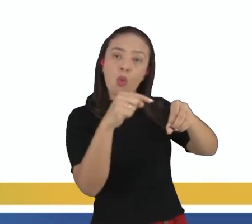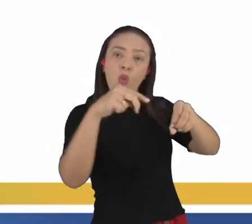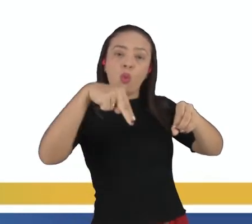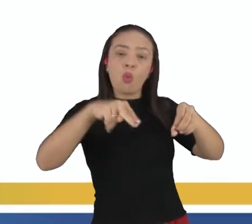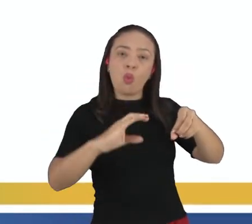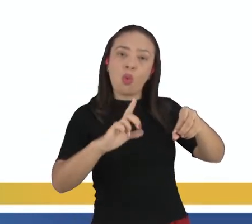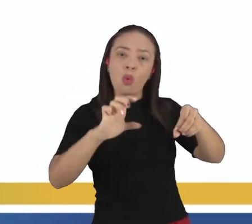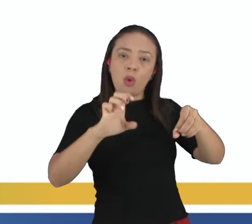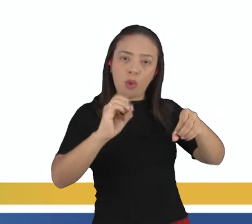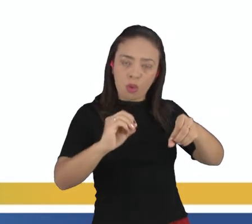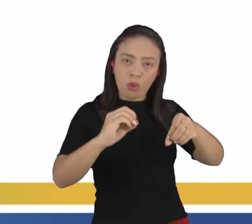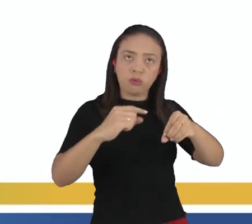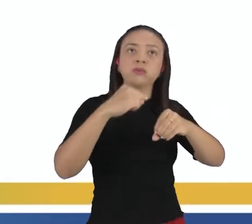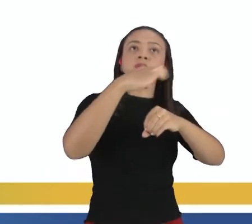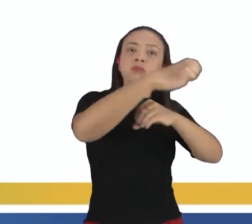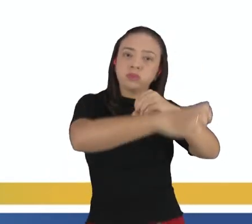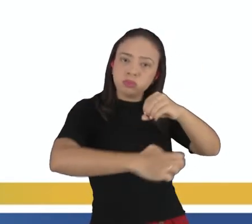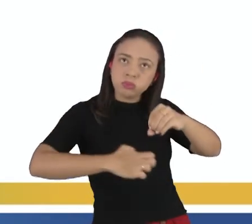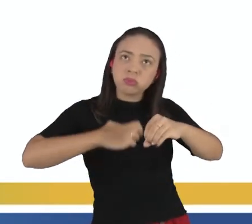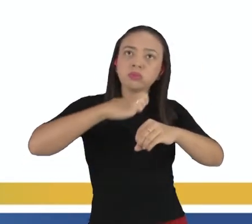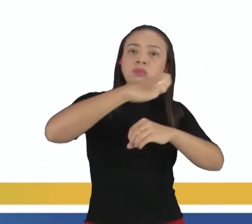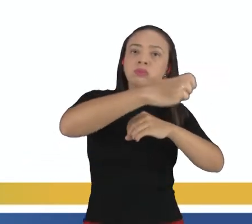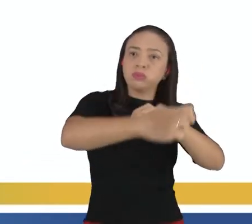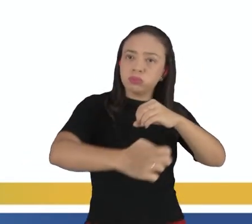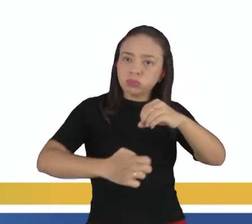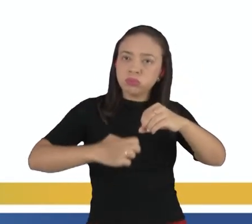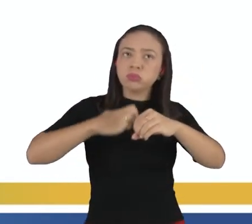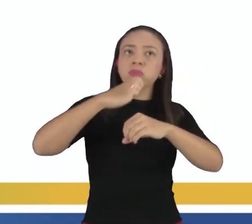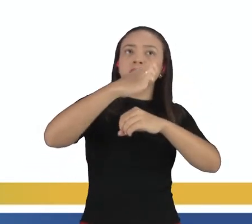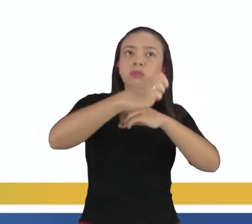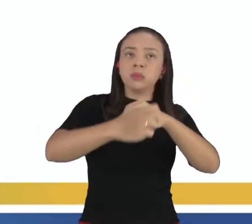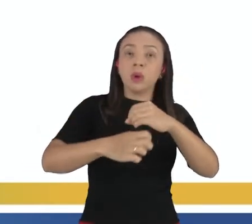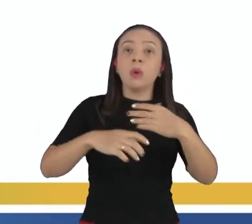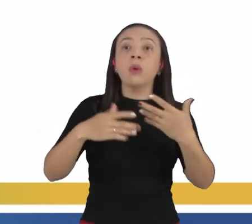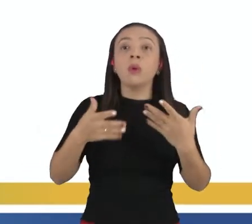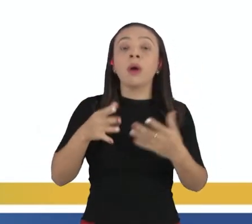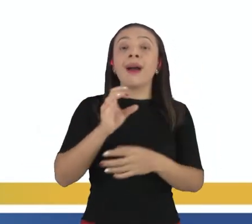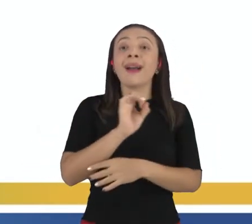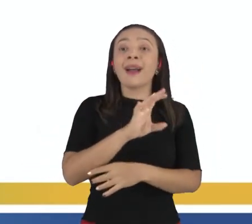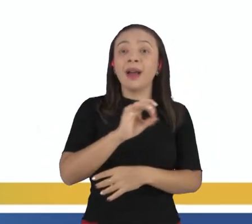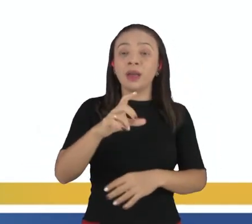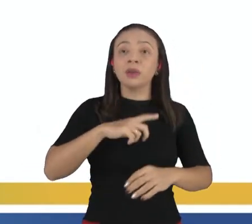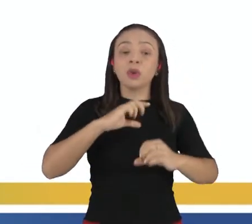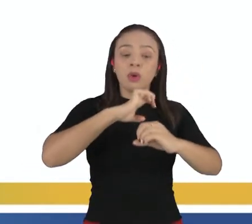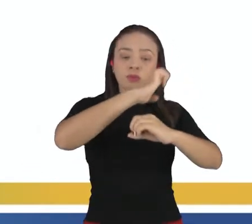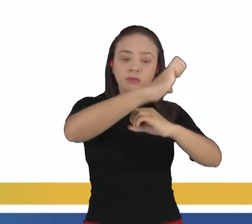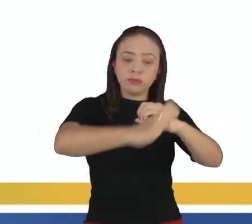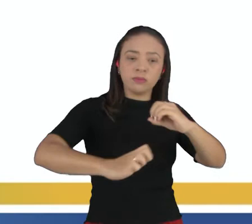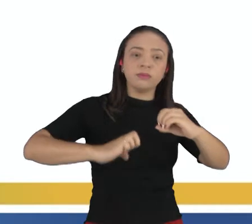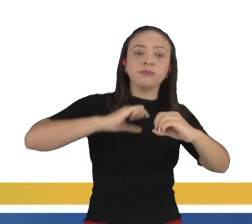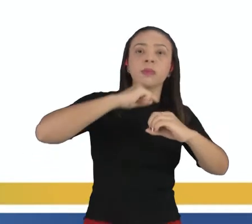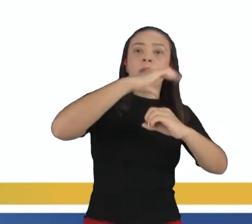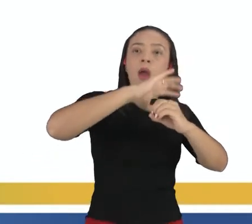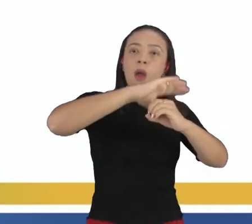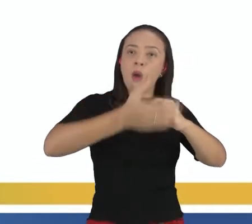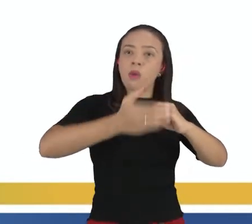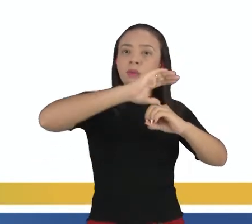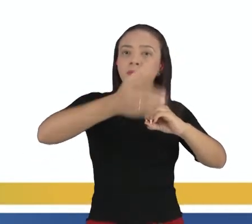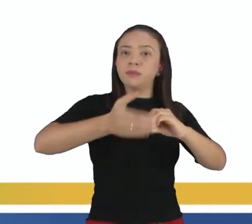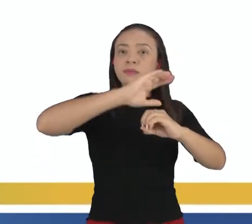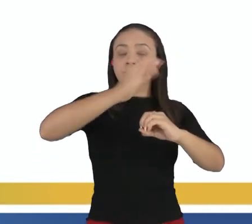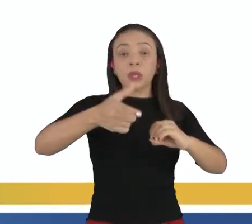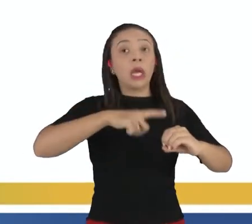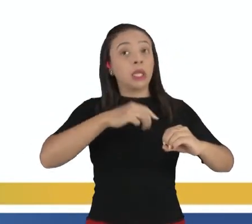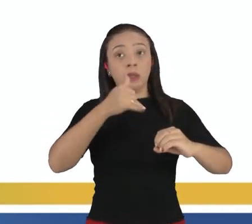circulares, estacionárias, de níveis de energia quantizadas. Então, cada nível teria uma quantidade de energia,